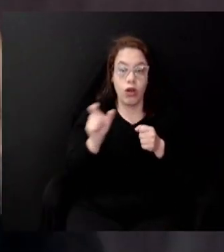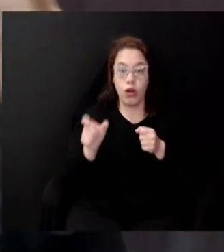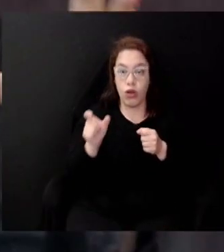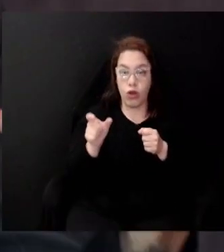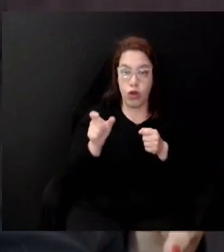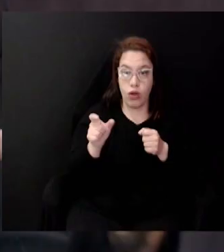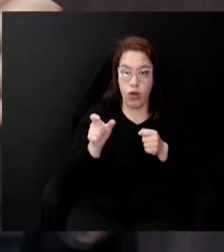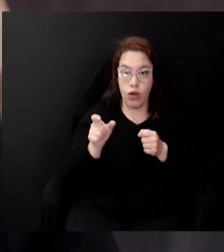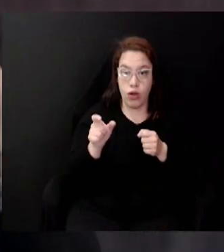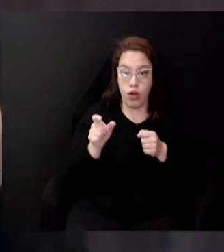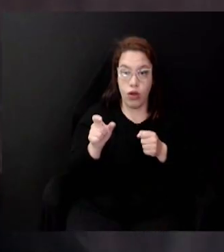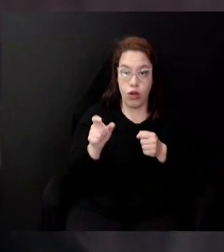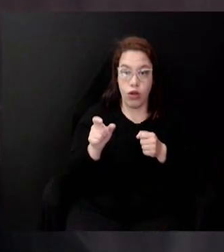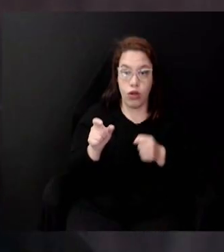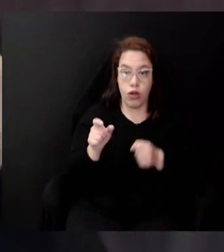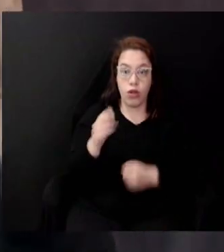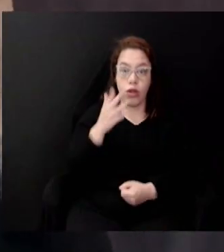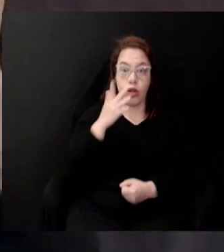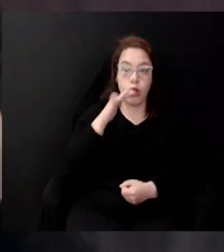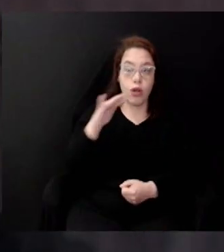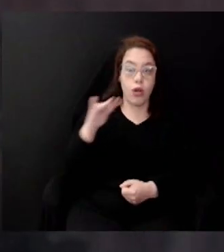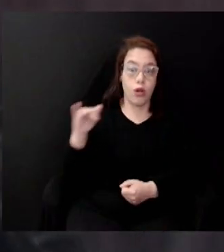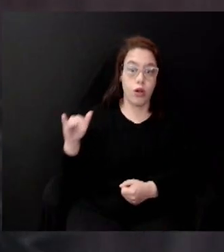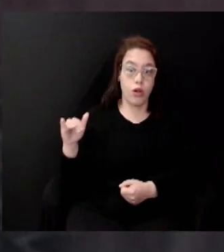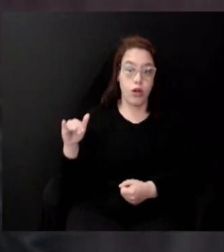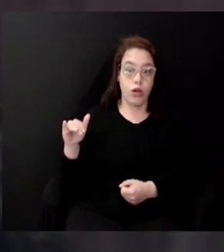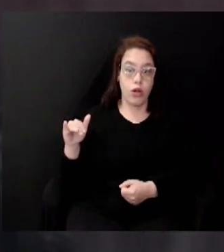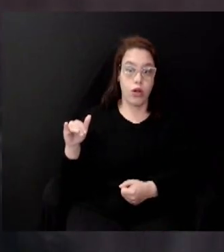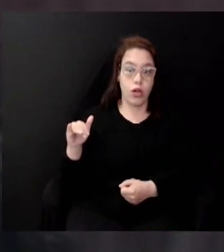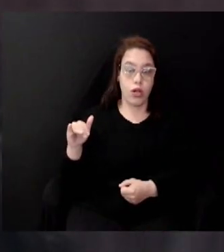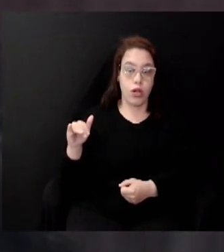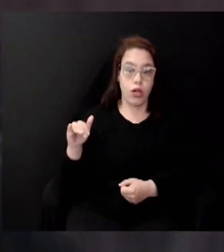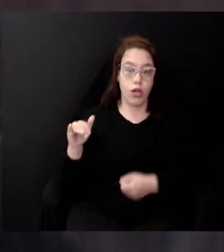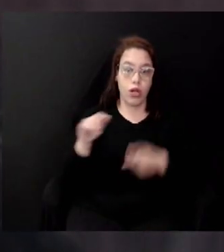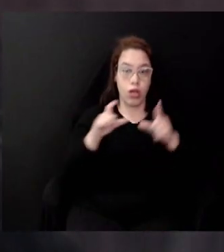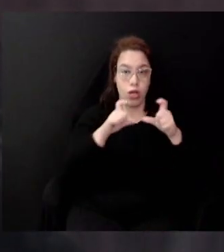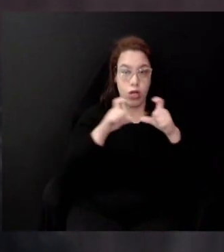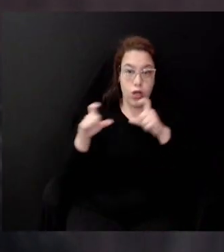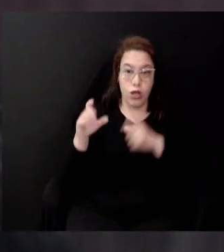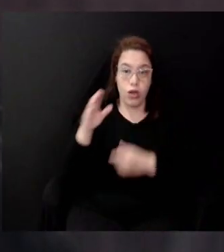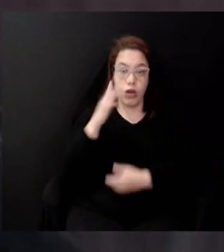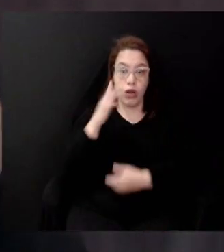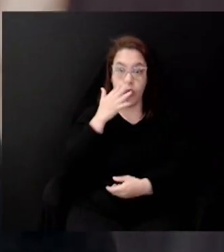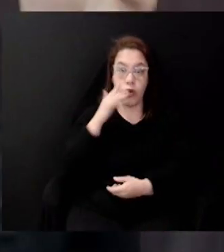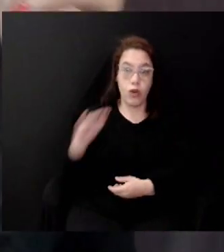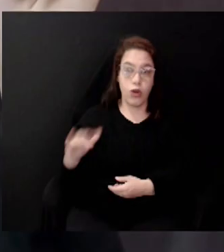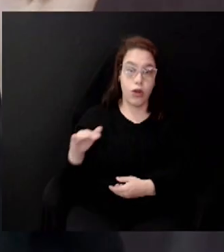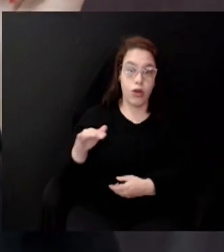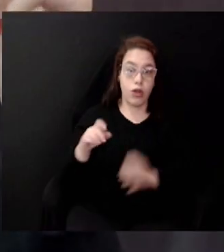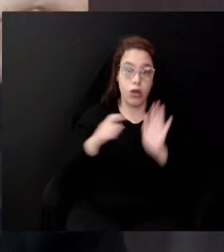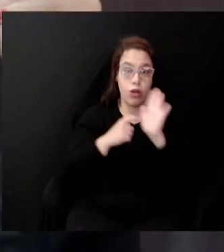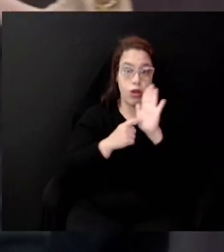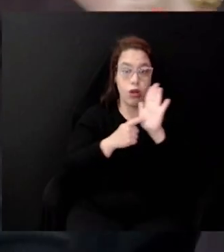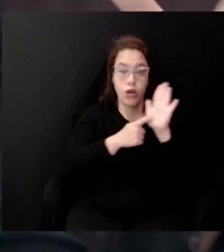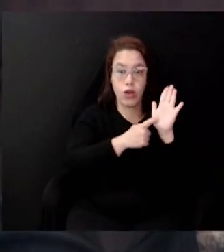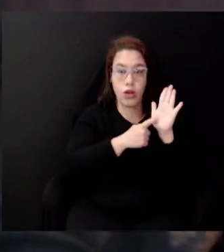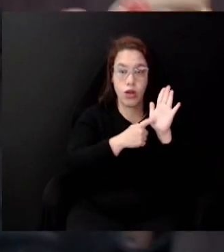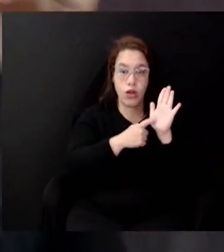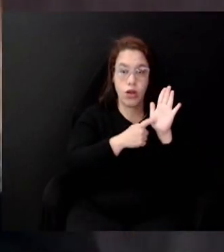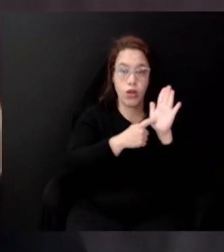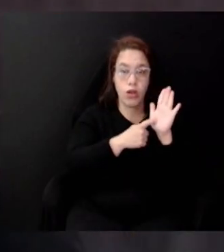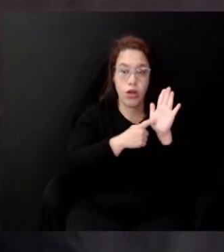de criança, a sua imagem de criança, ou faça a sua imagem como personagem